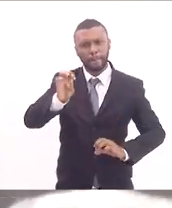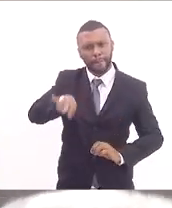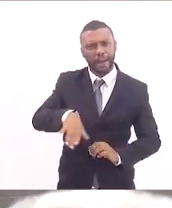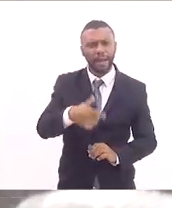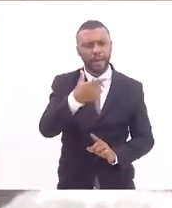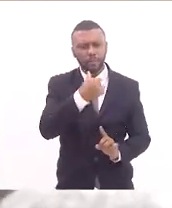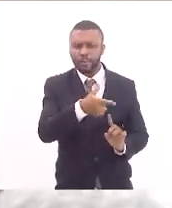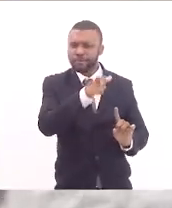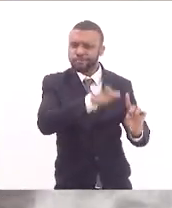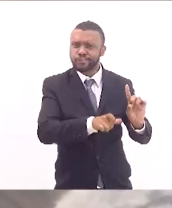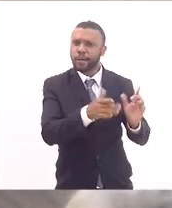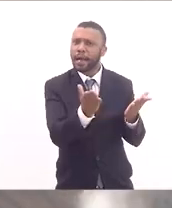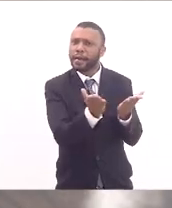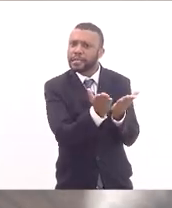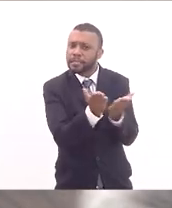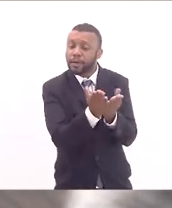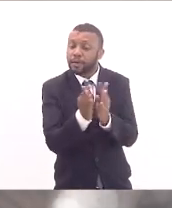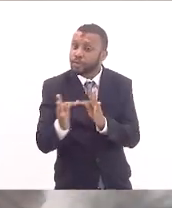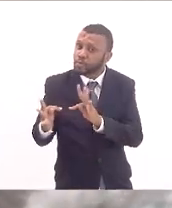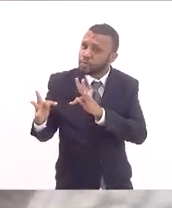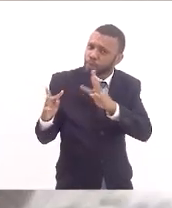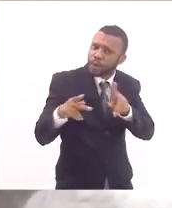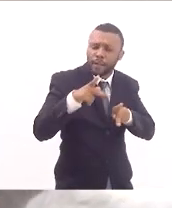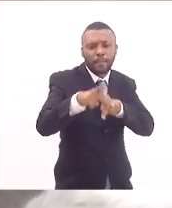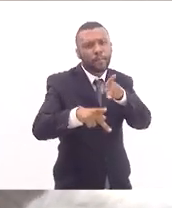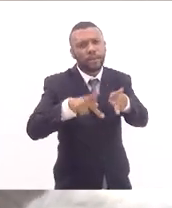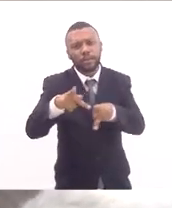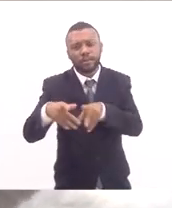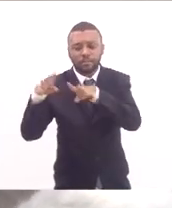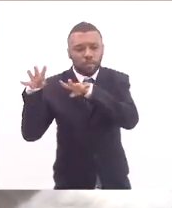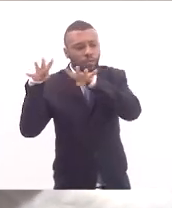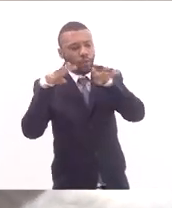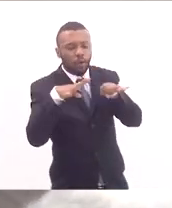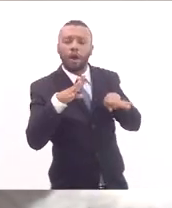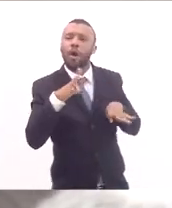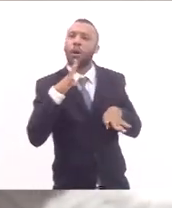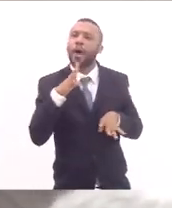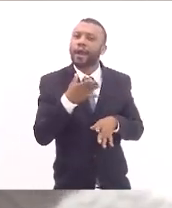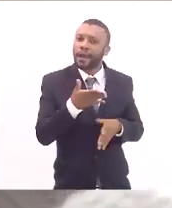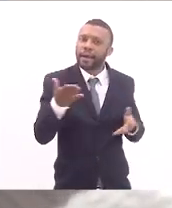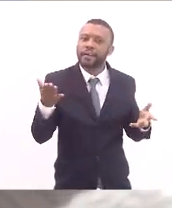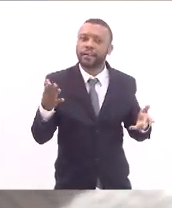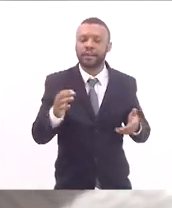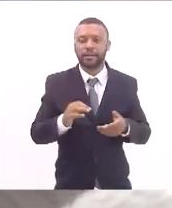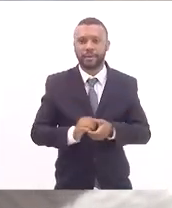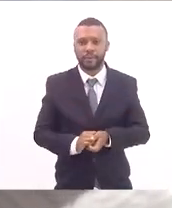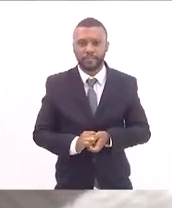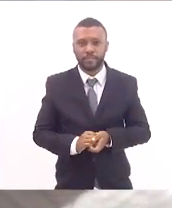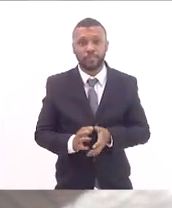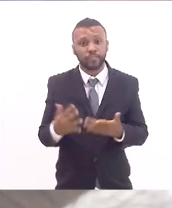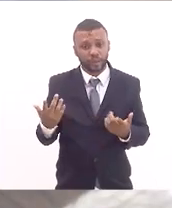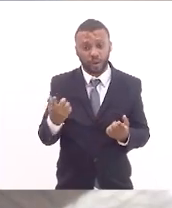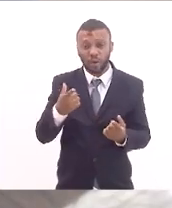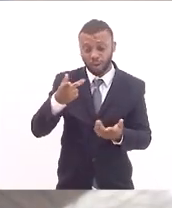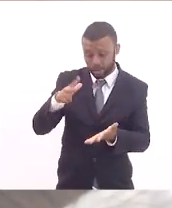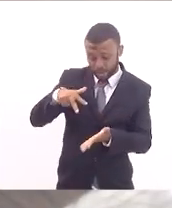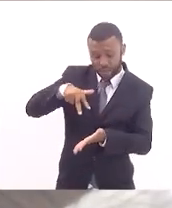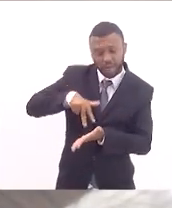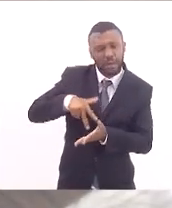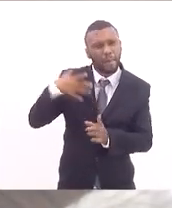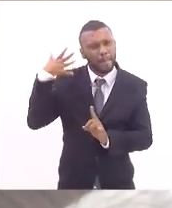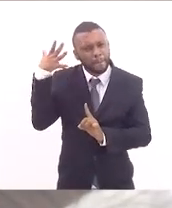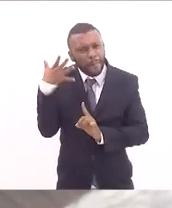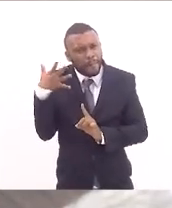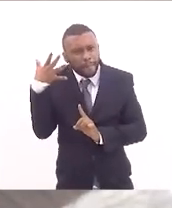homem Cristão que toda toda a população Daquele bairro conhece eu estou aqui seu presidente falando